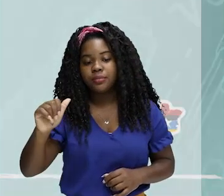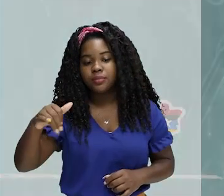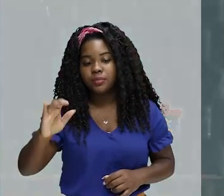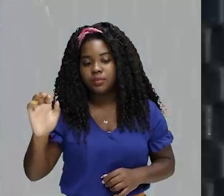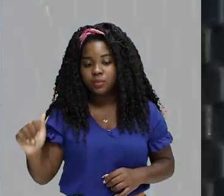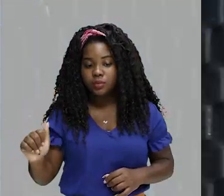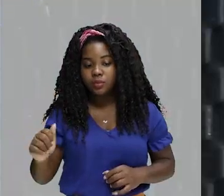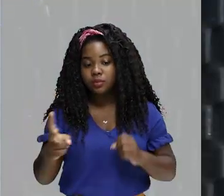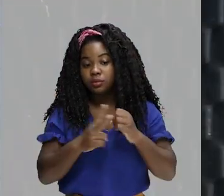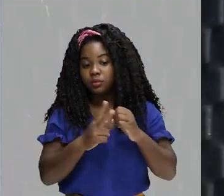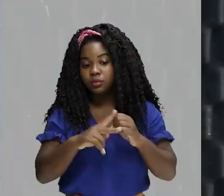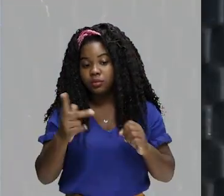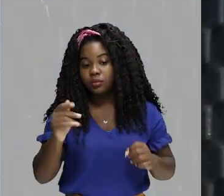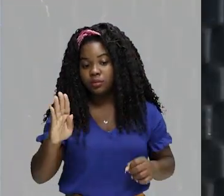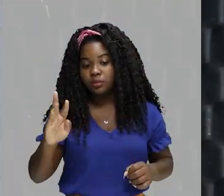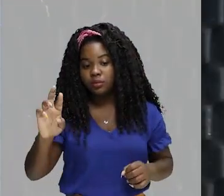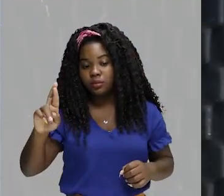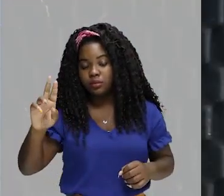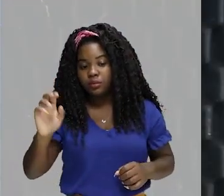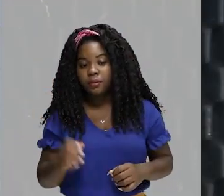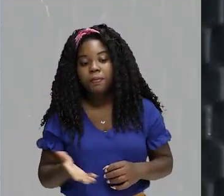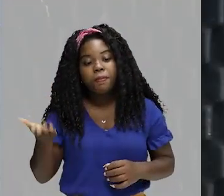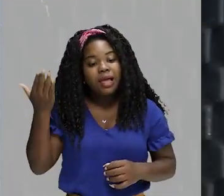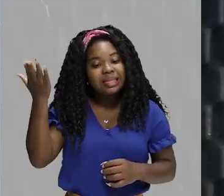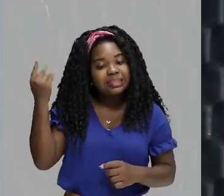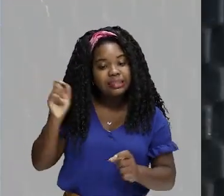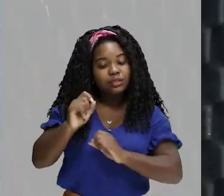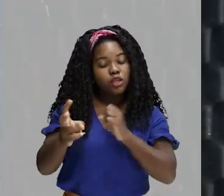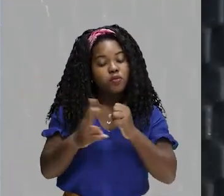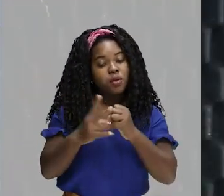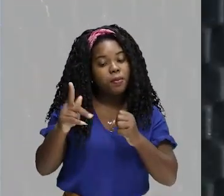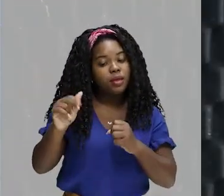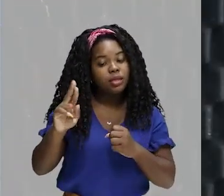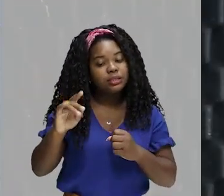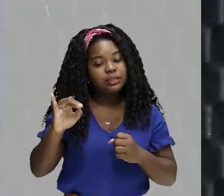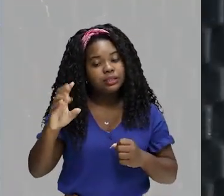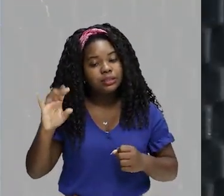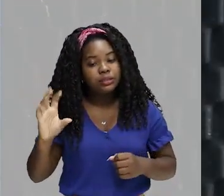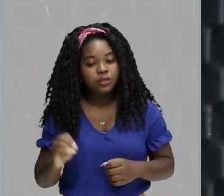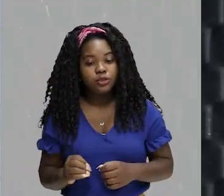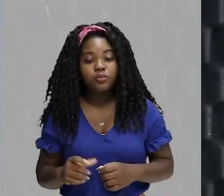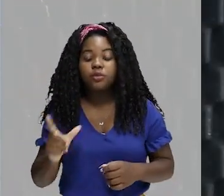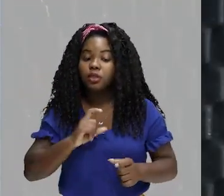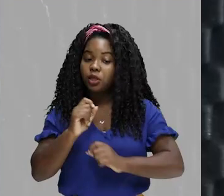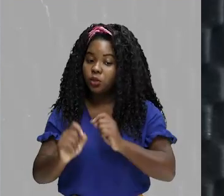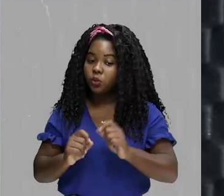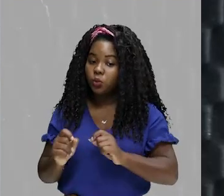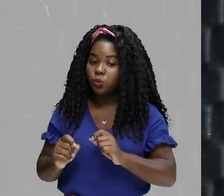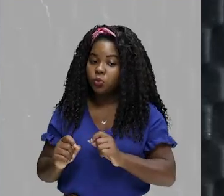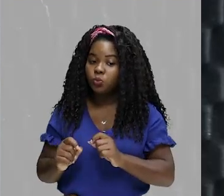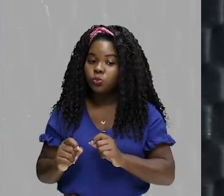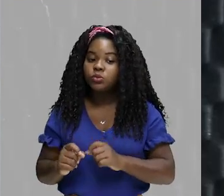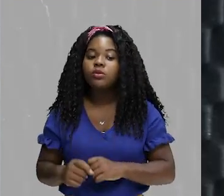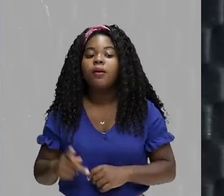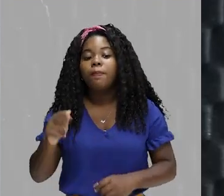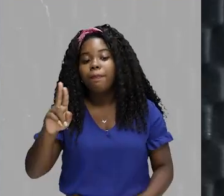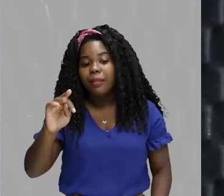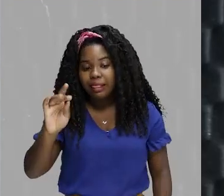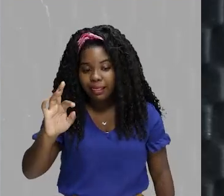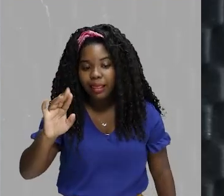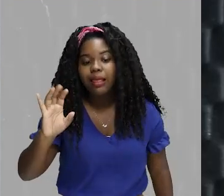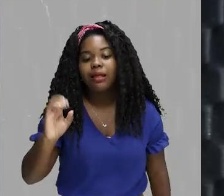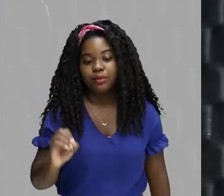haber. Passado é o meu verbo no particípio. Bem aí eu tenho a minha fórmula do pretérito perfeito